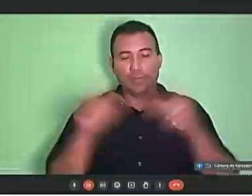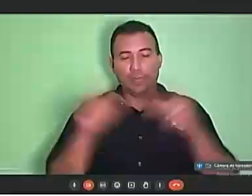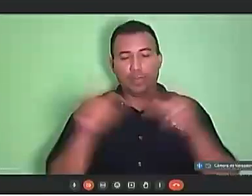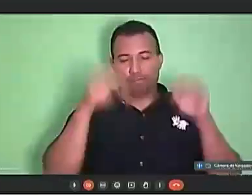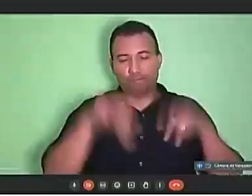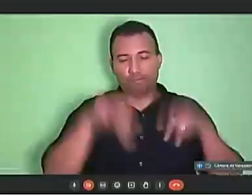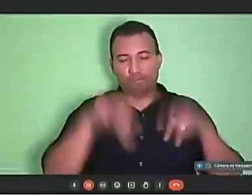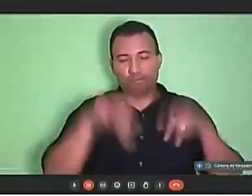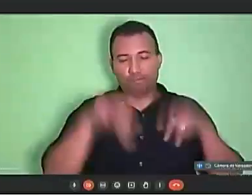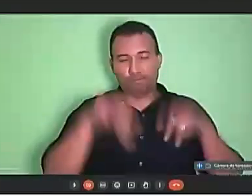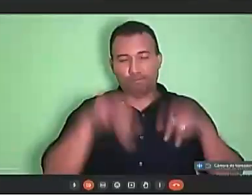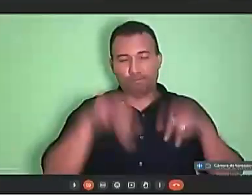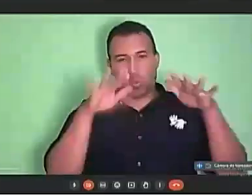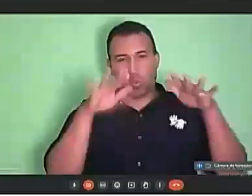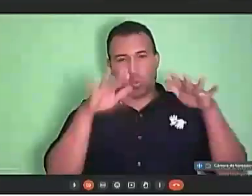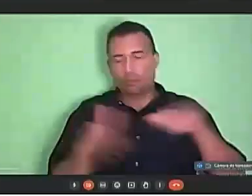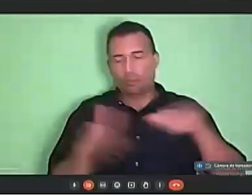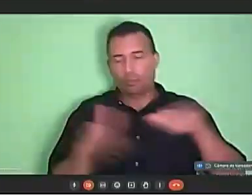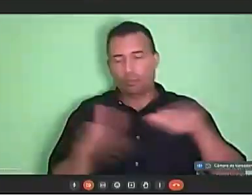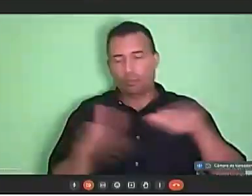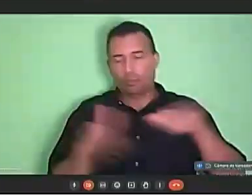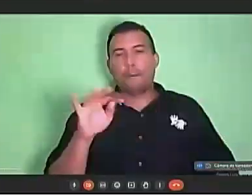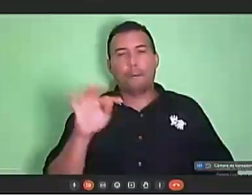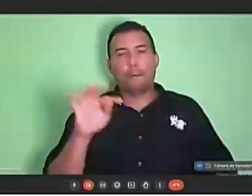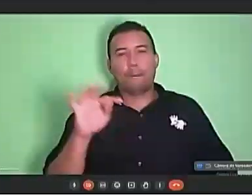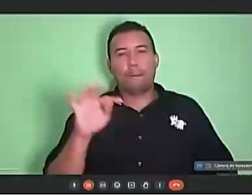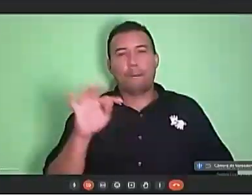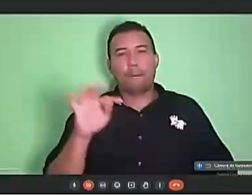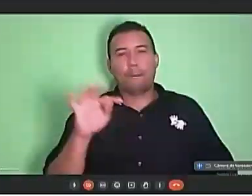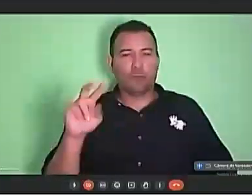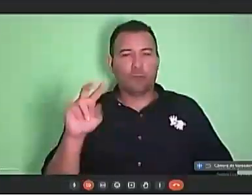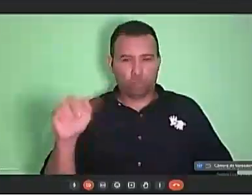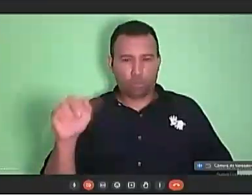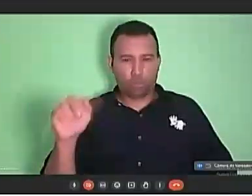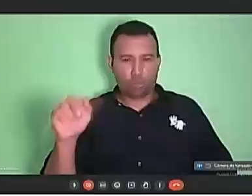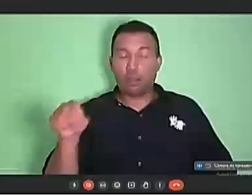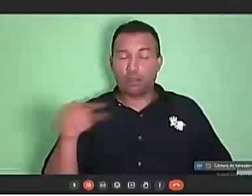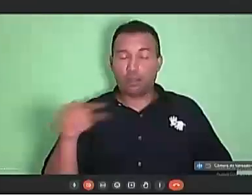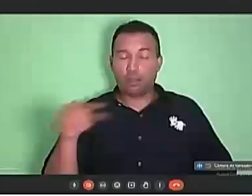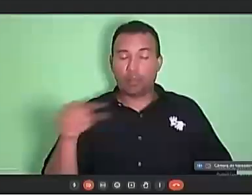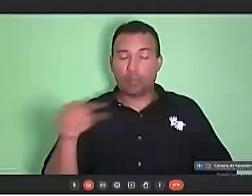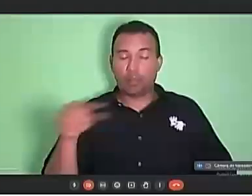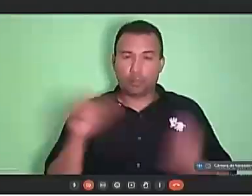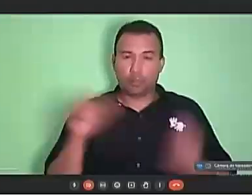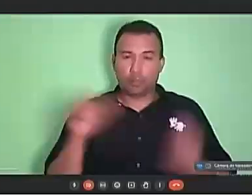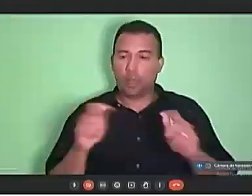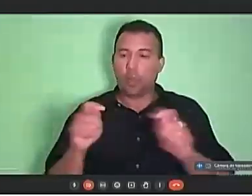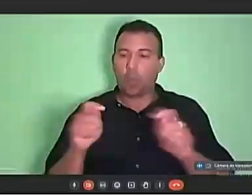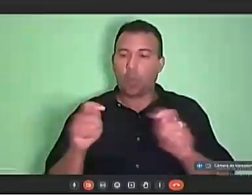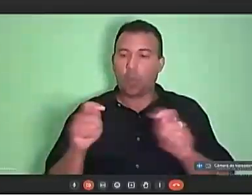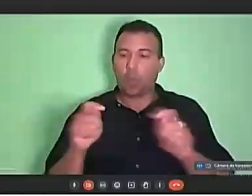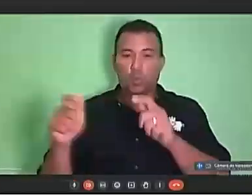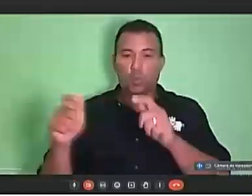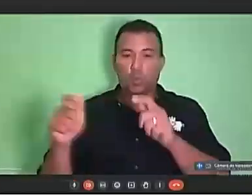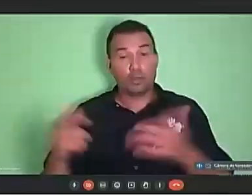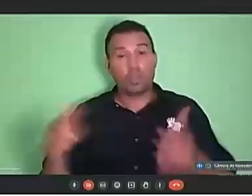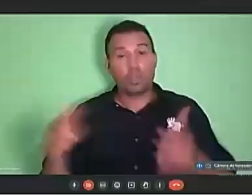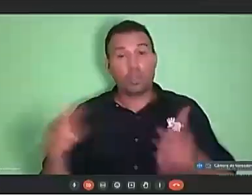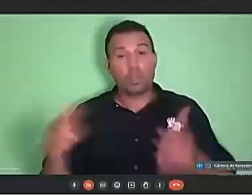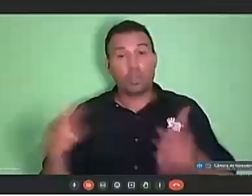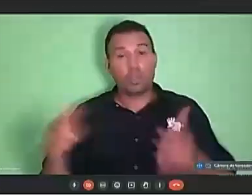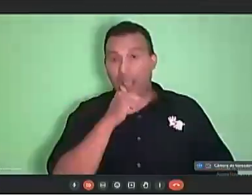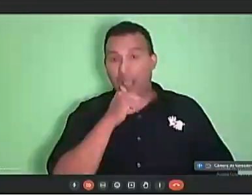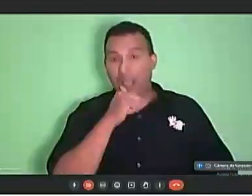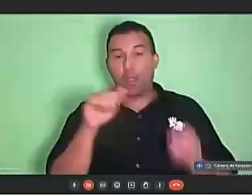Porto Vitória, na hidráulica de canais, ela é dita como uma condição de controle local. O rio tem que pular aquele obstáculo da corredeira e ir